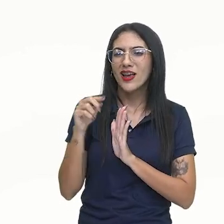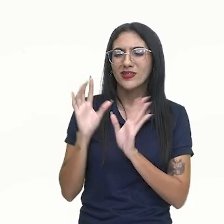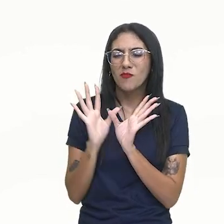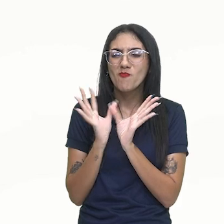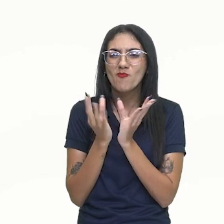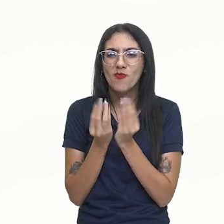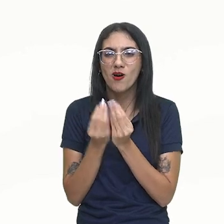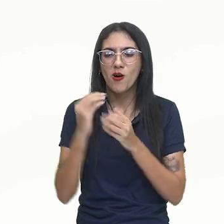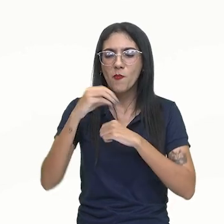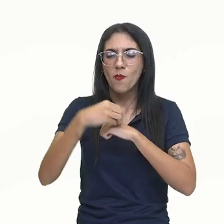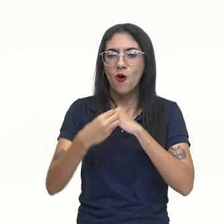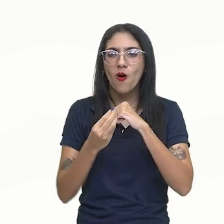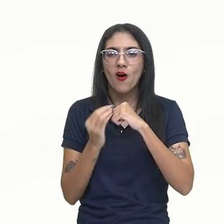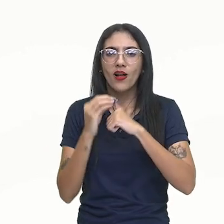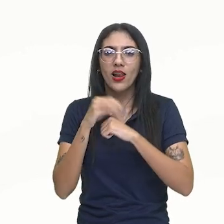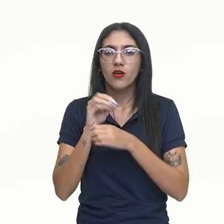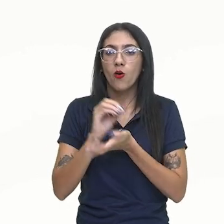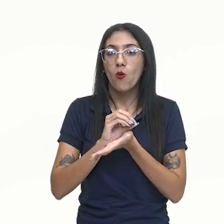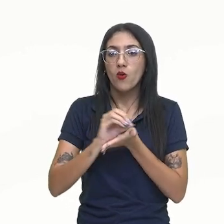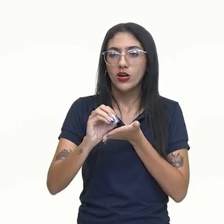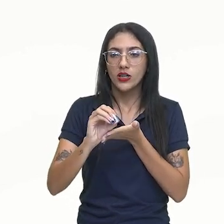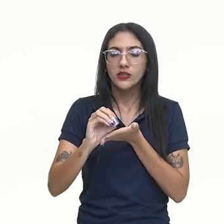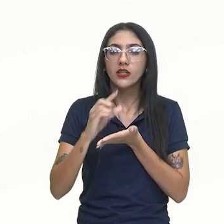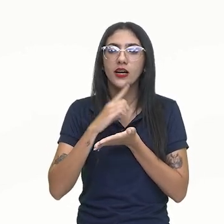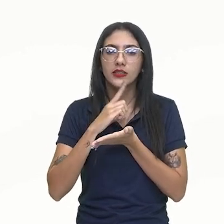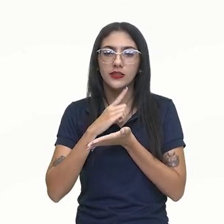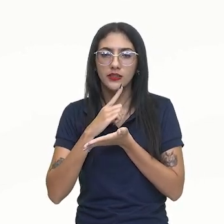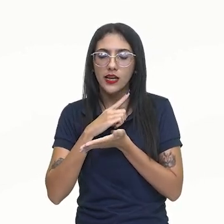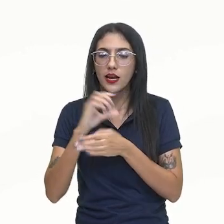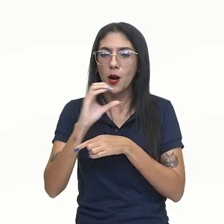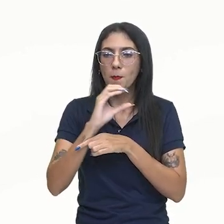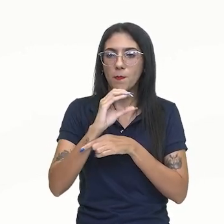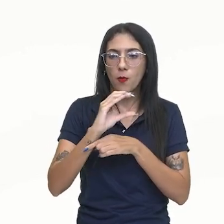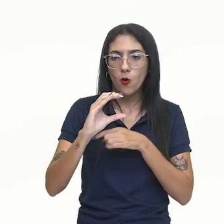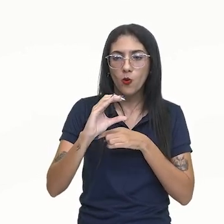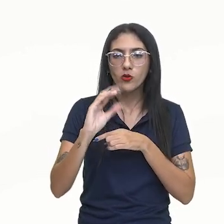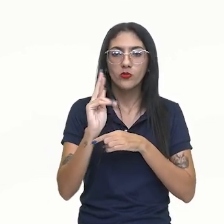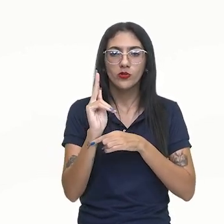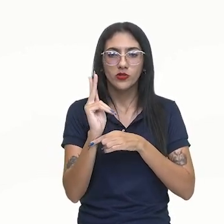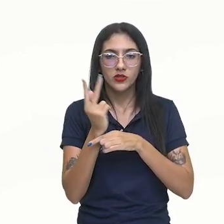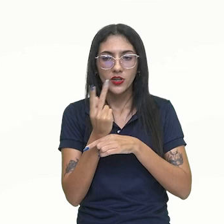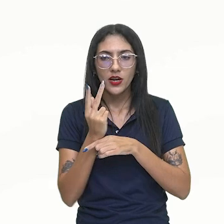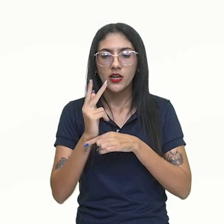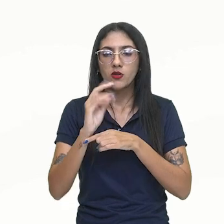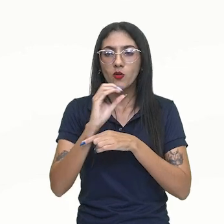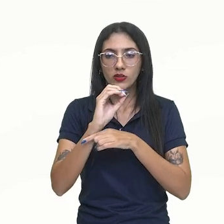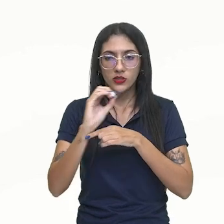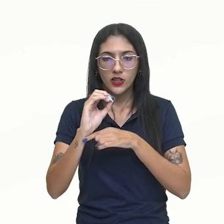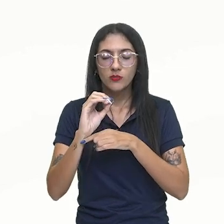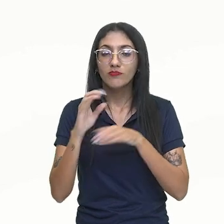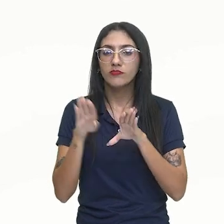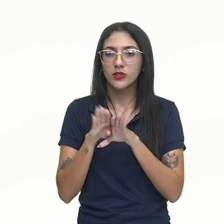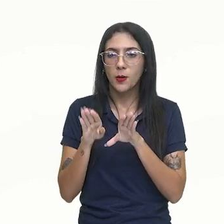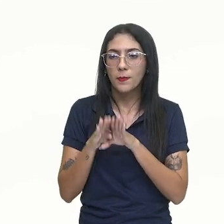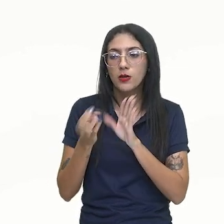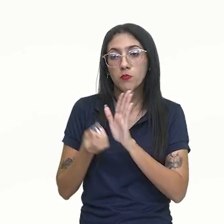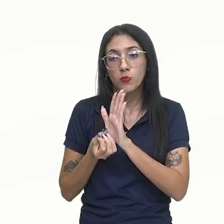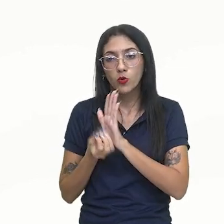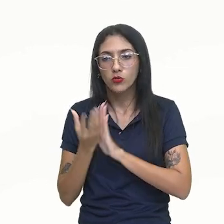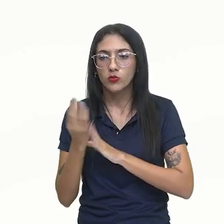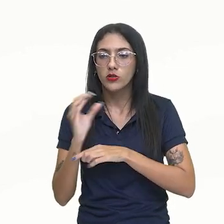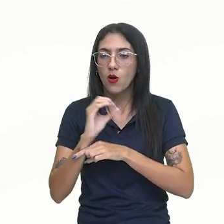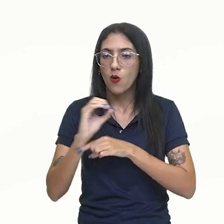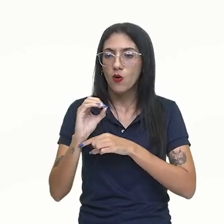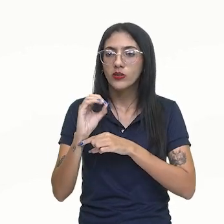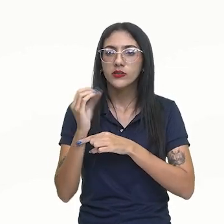que tem na sua presença aí a composição carbono, hidrogênio e oxigênio, e também será liberado oxigênio